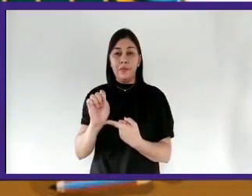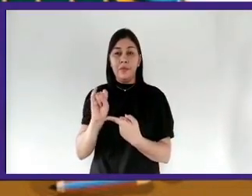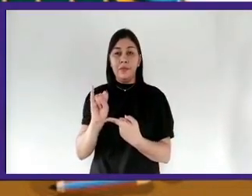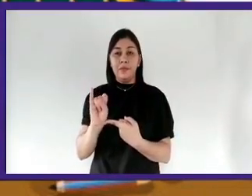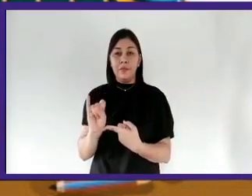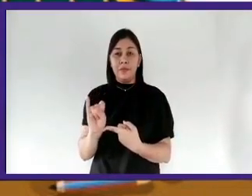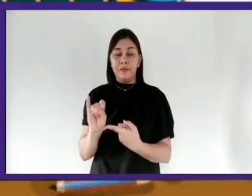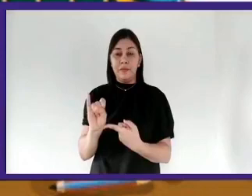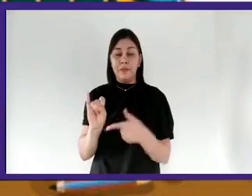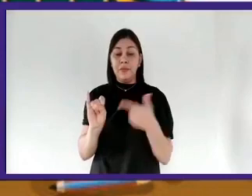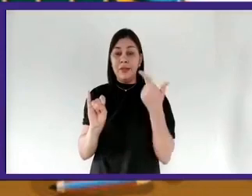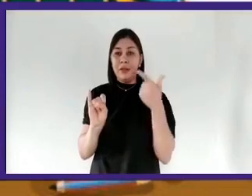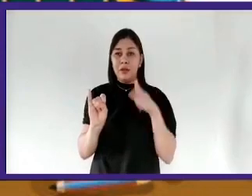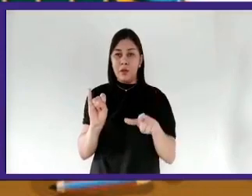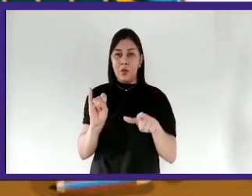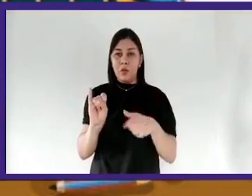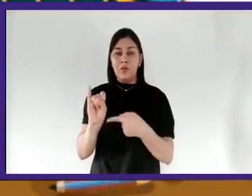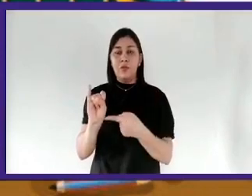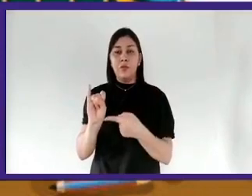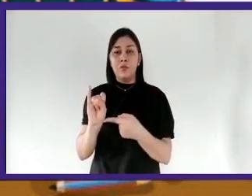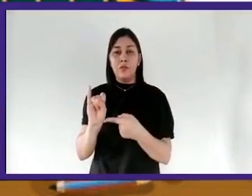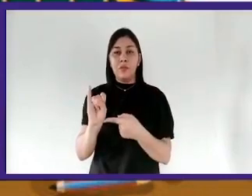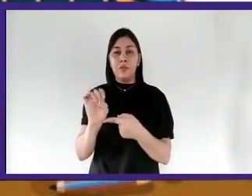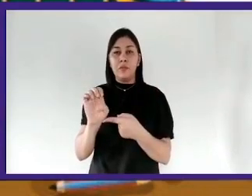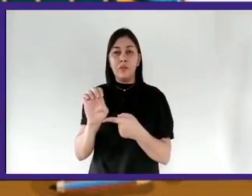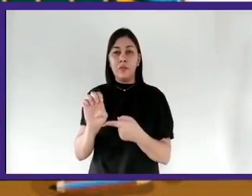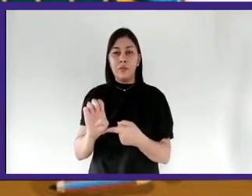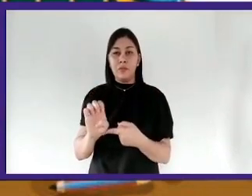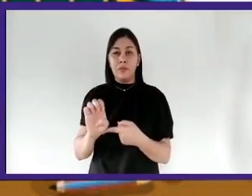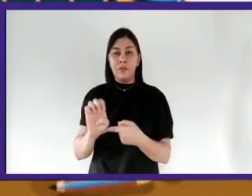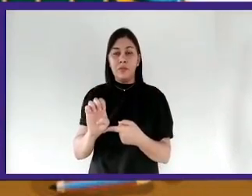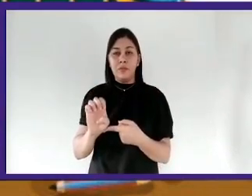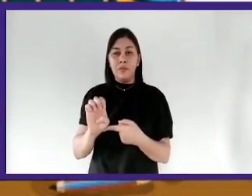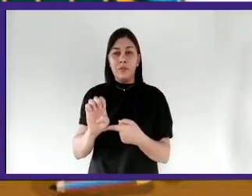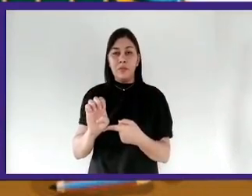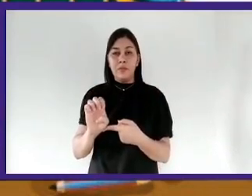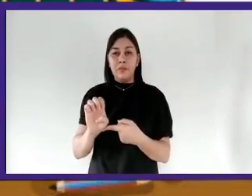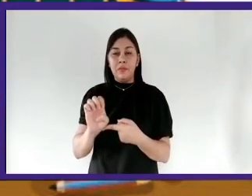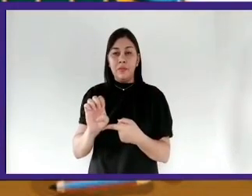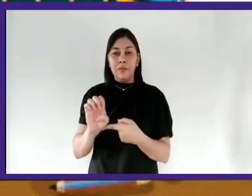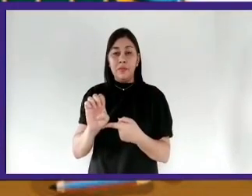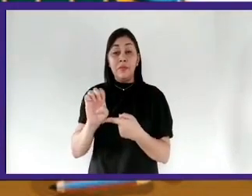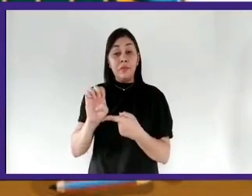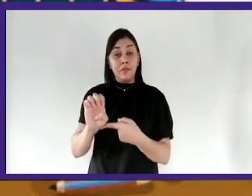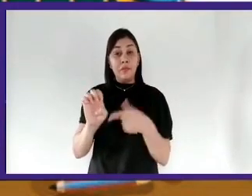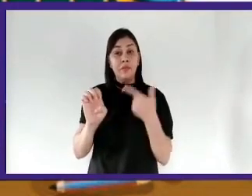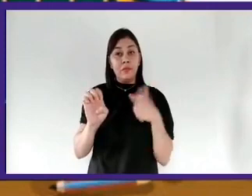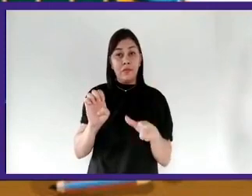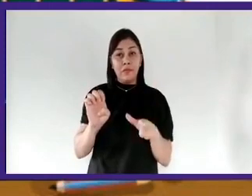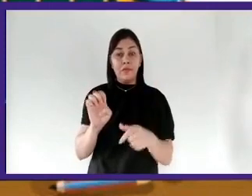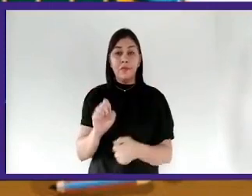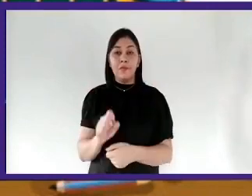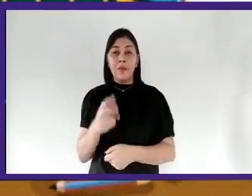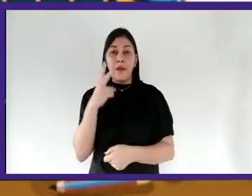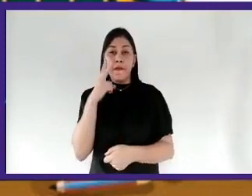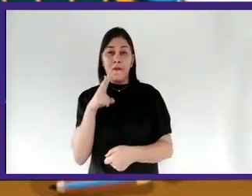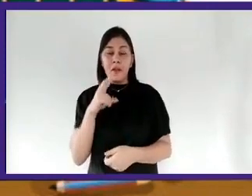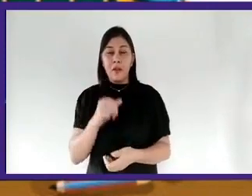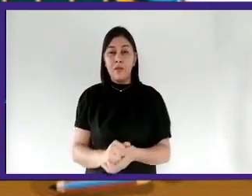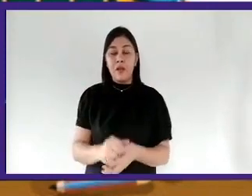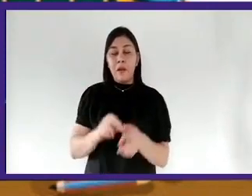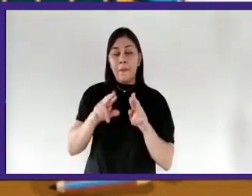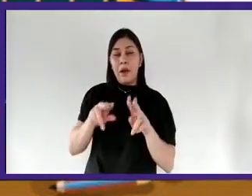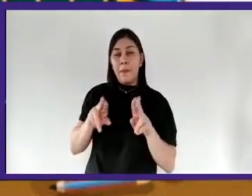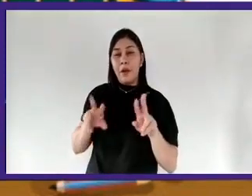I novamente, E, I, E. Viram que nós temos